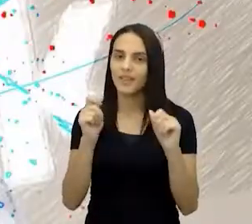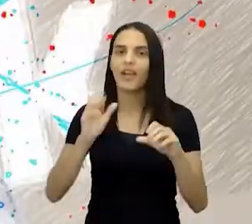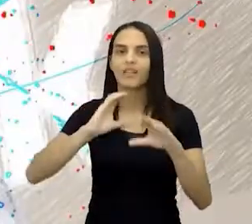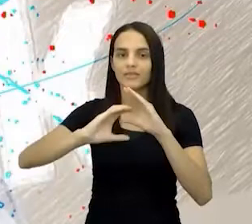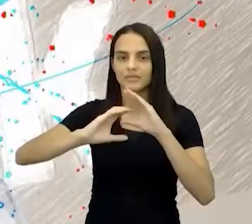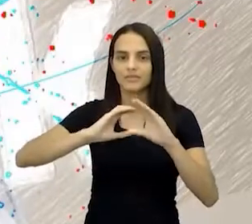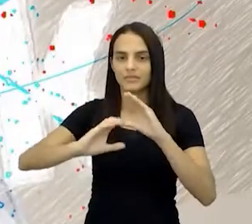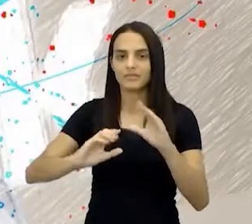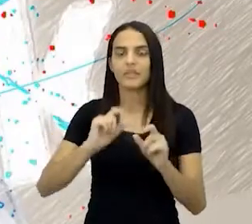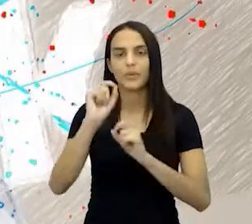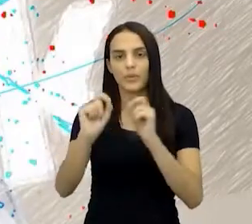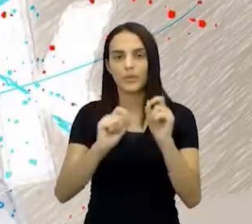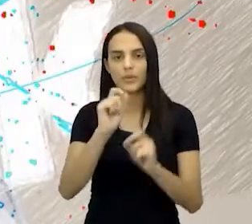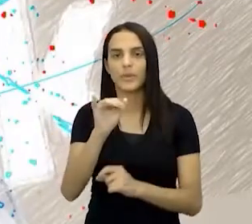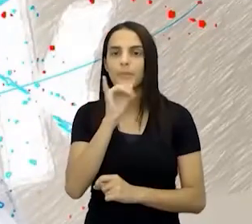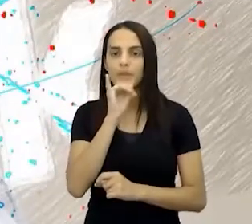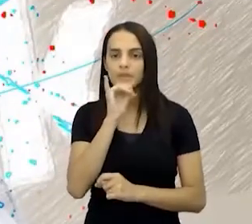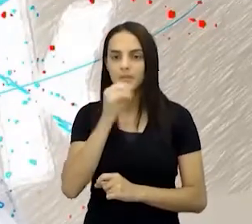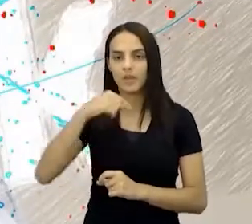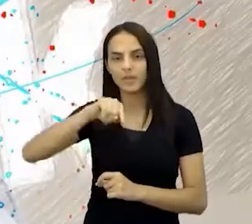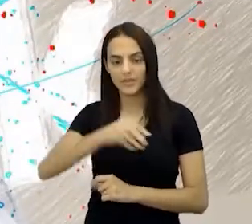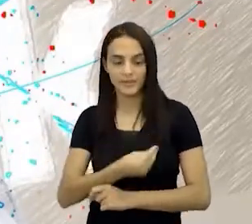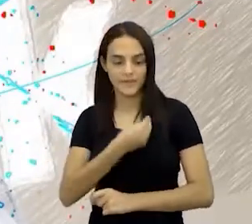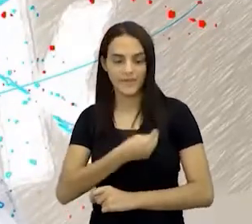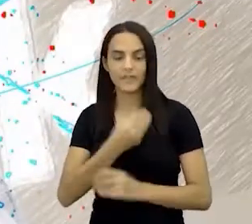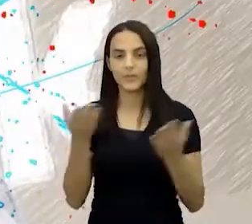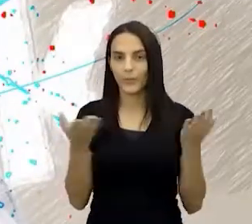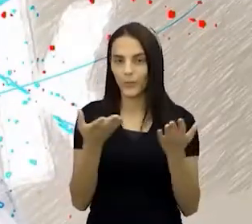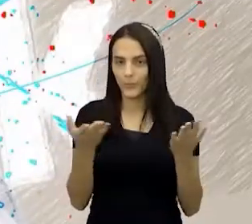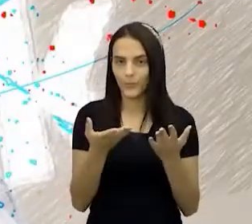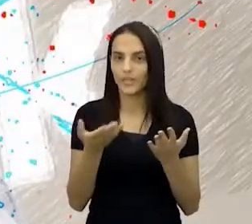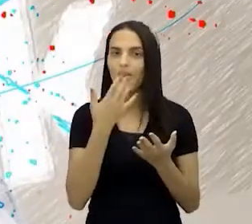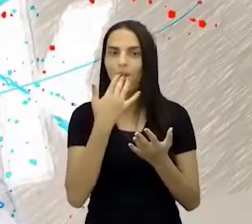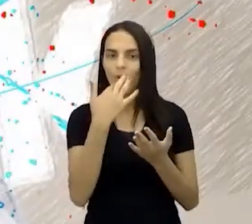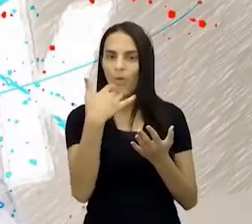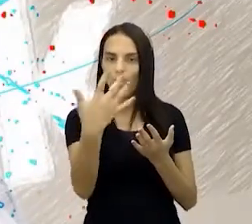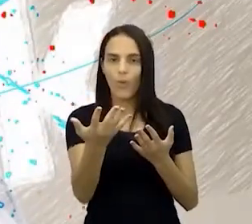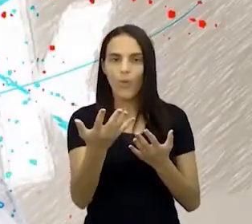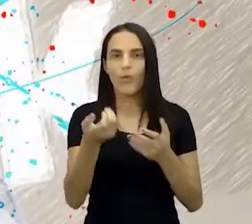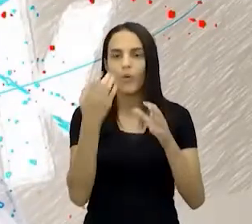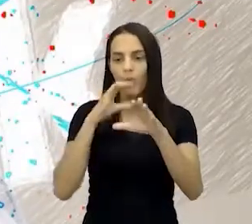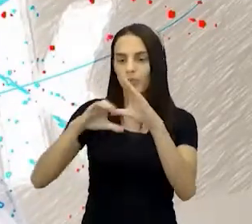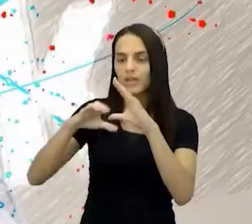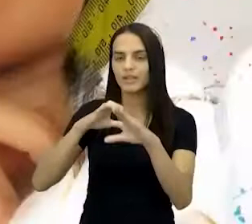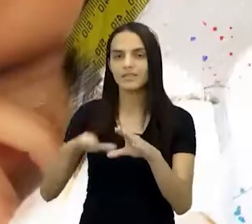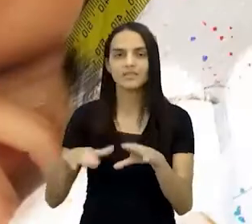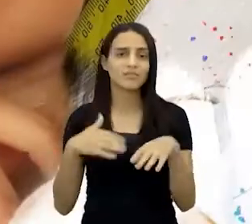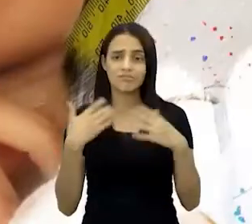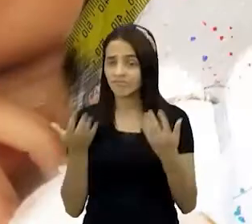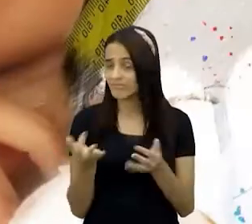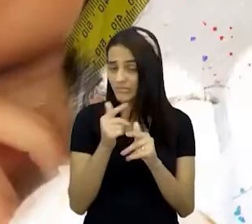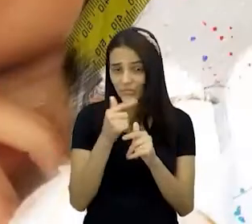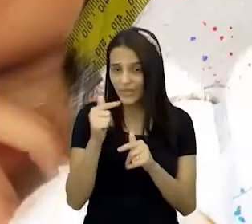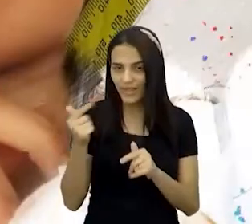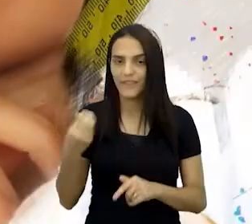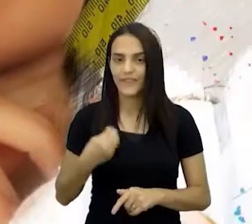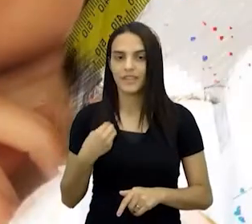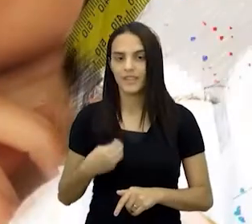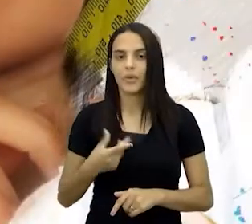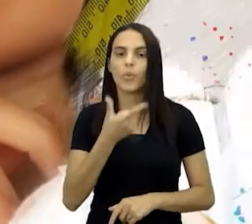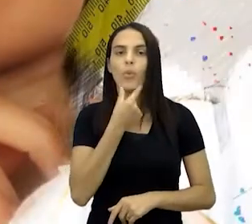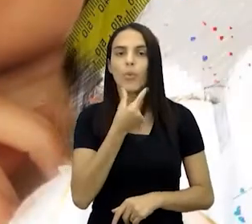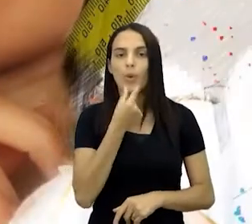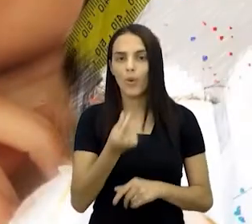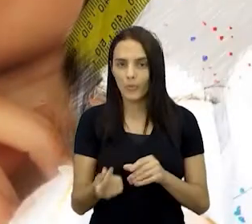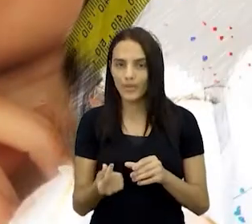Então, o que é a nossa vida hoje sem a cor, sem a forma, sem a comunicação? Eu sempre costumo dizer, o homem ele partiu